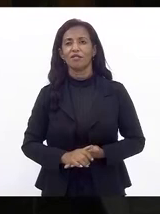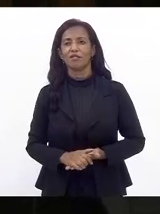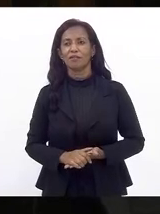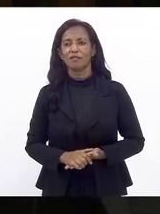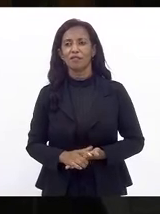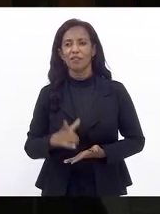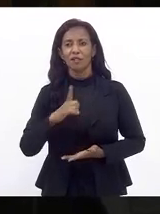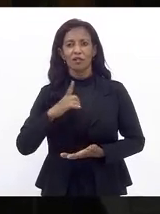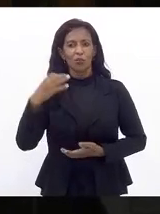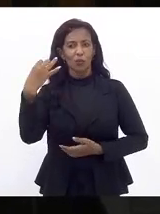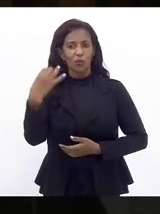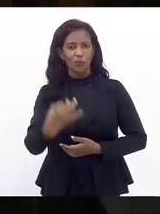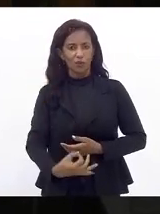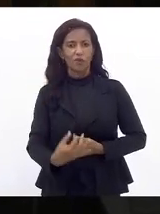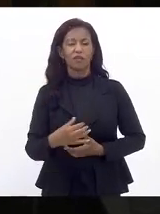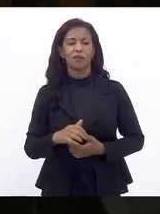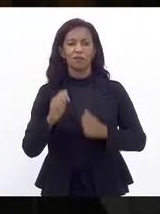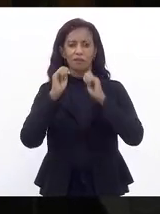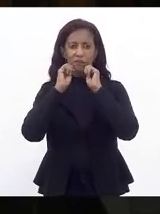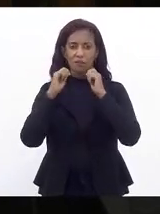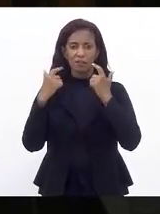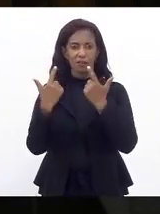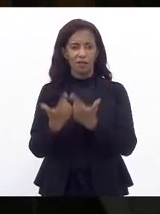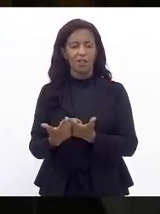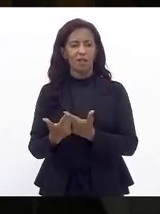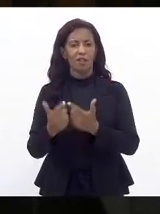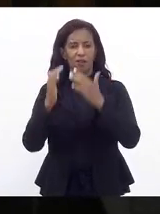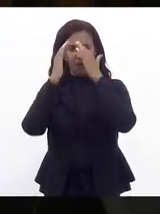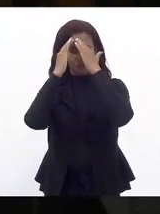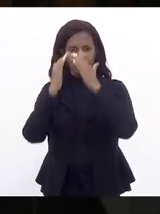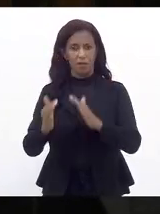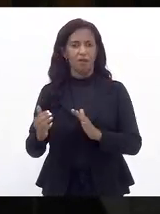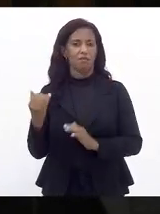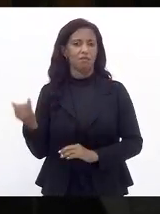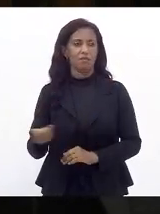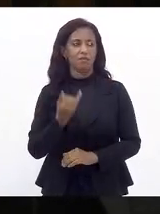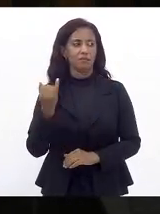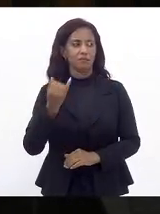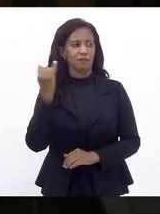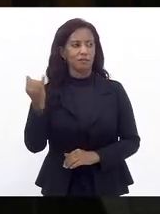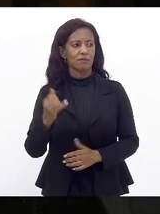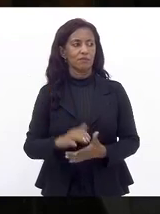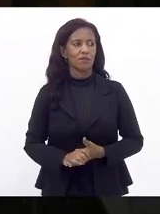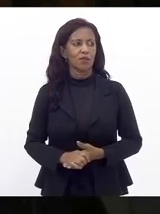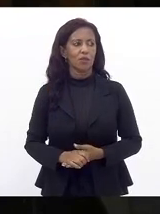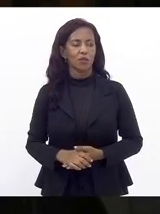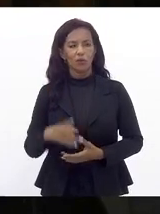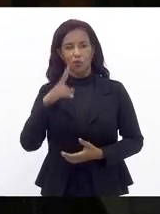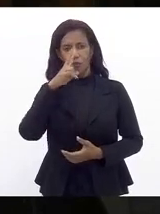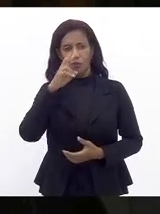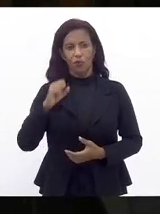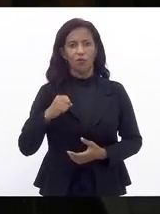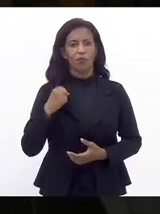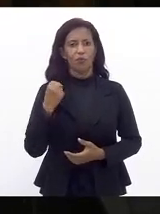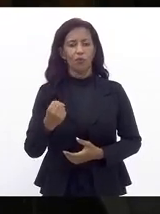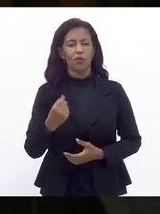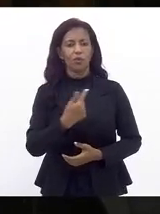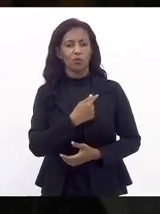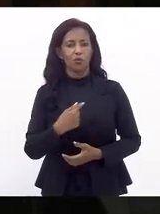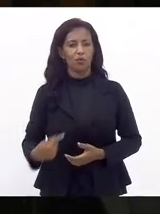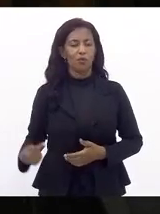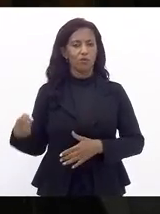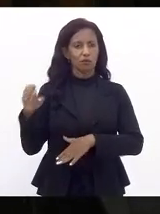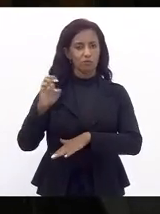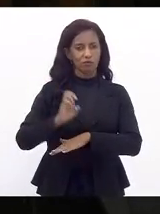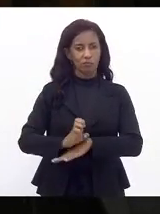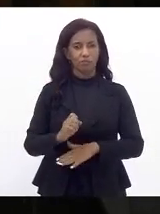E eu tenho convicção que a Assembleia Legislativa está cumprindo o seu papel de braços dados com o governador Cláudio Castro, com o governo do